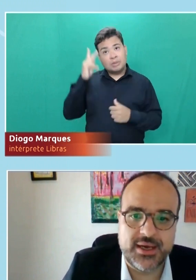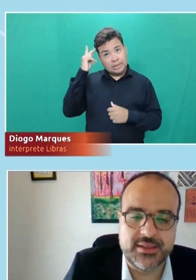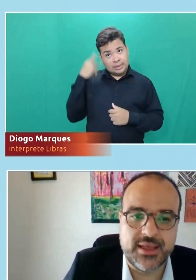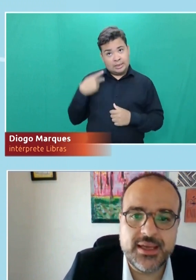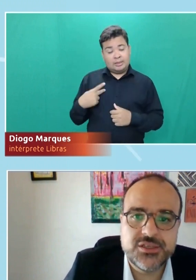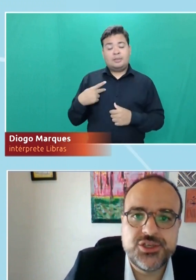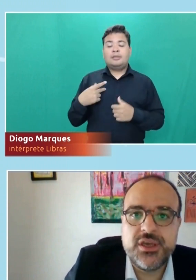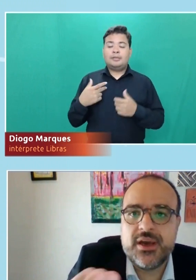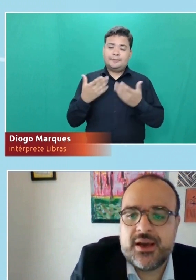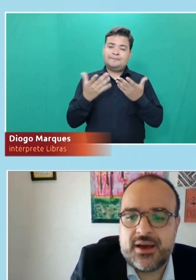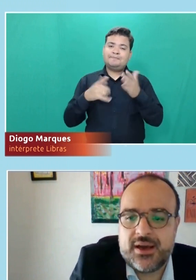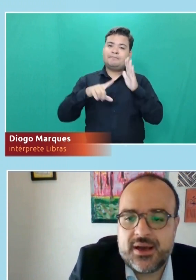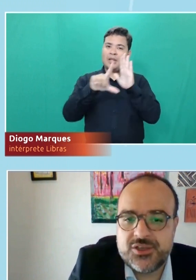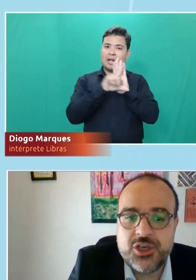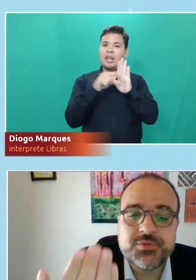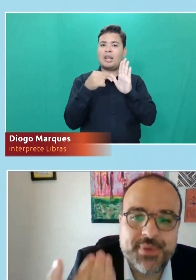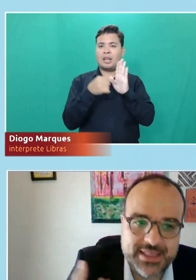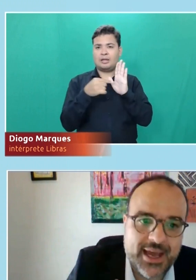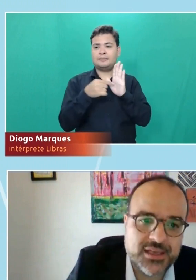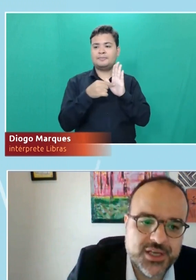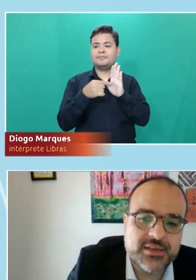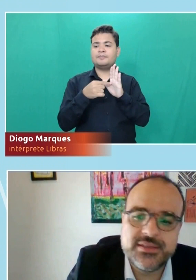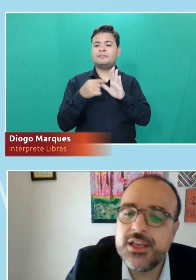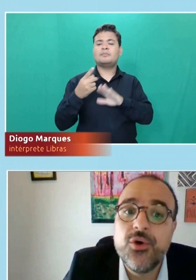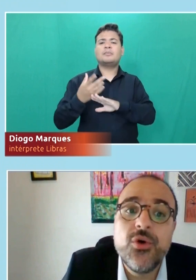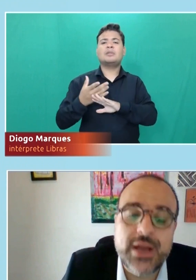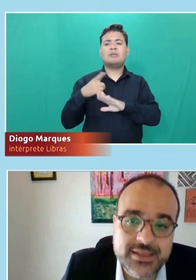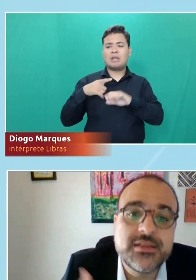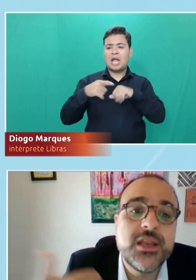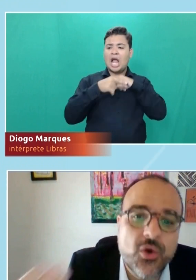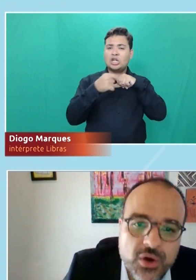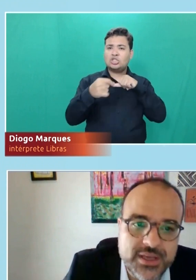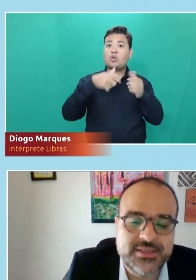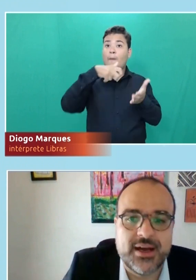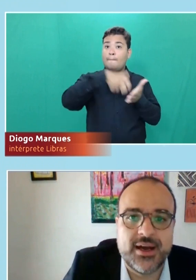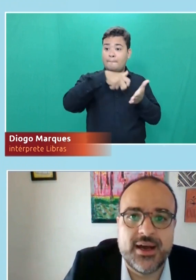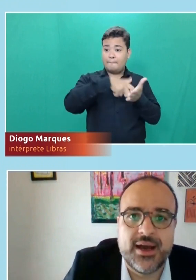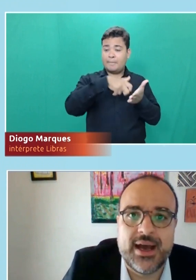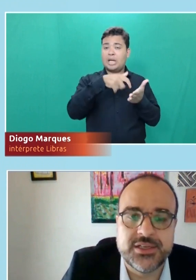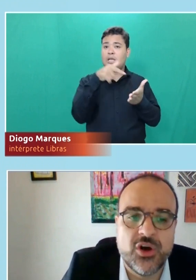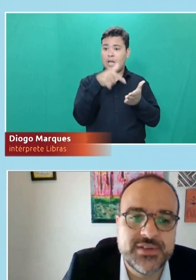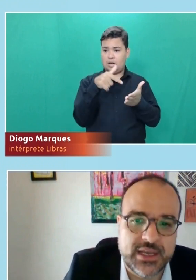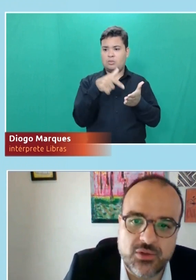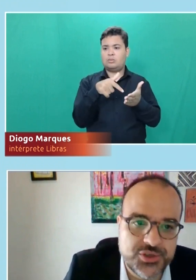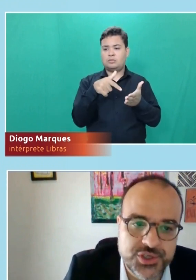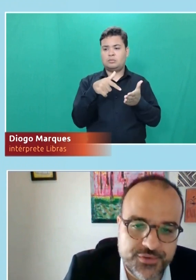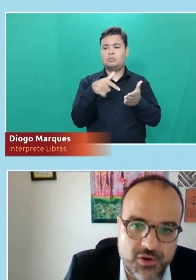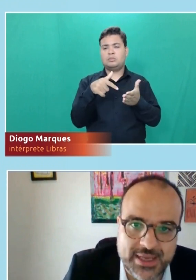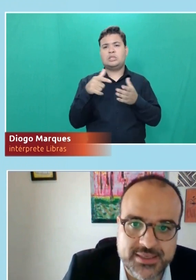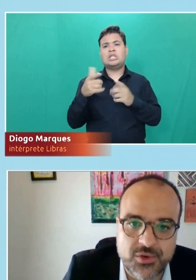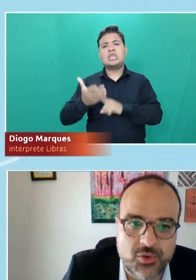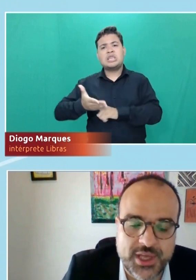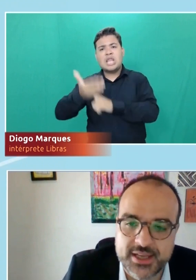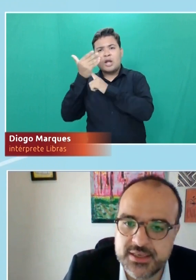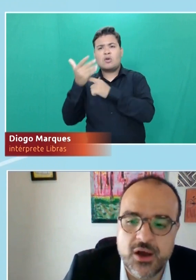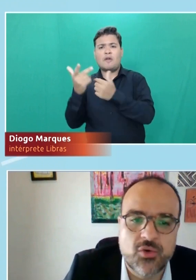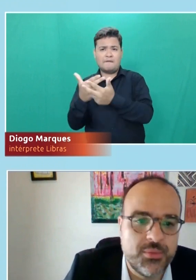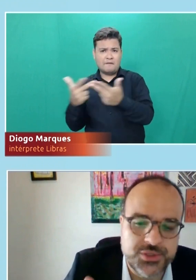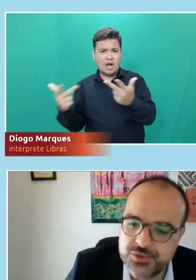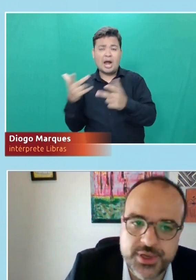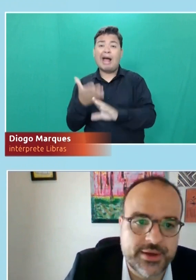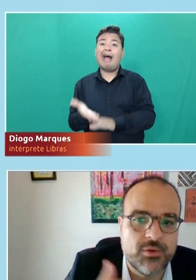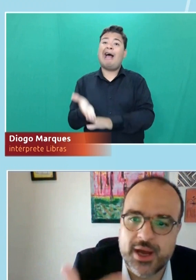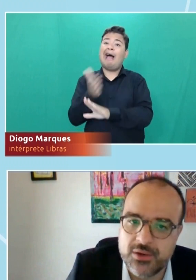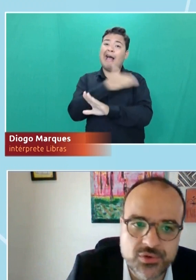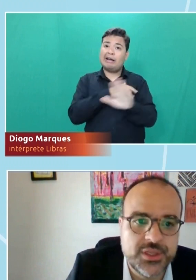legislação, desde tipos penais ainda anteriores às novas tecnologias de informação e comunicação,